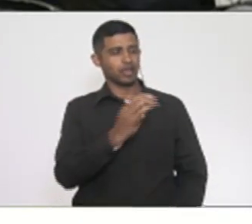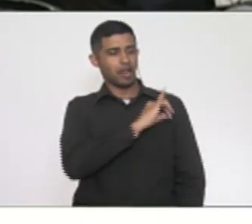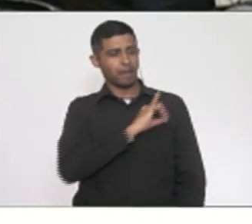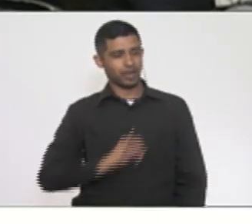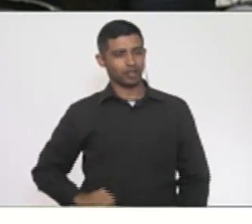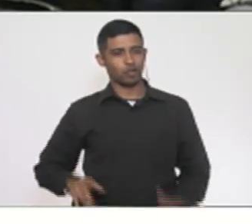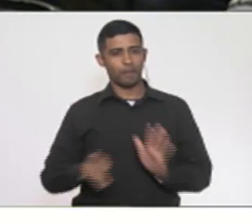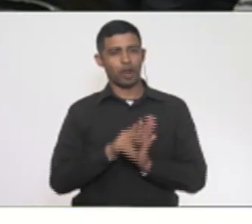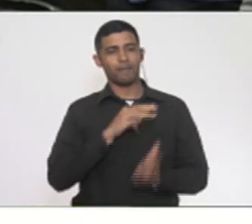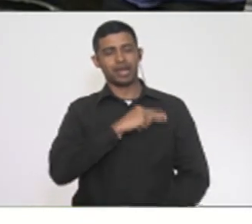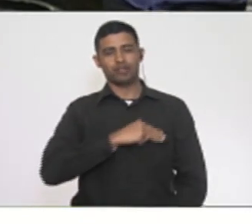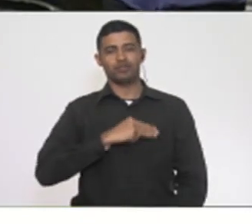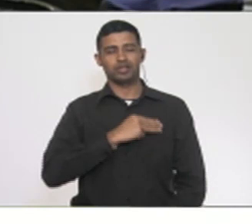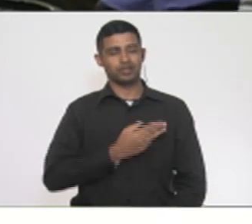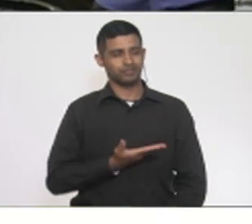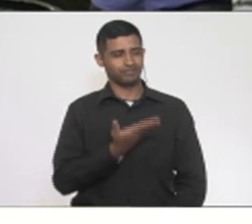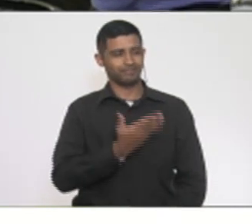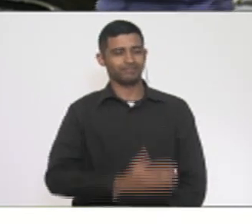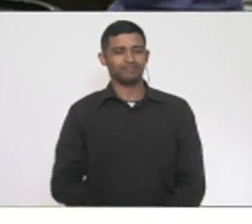Madureira.